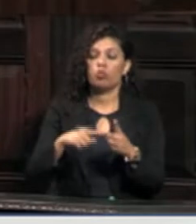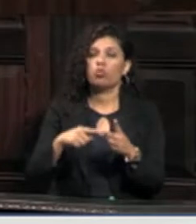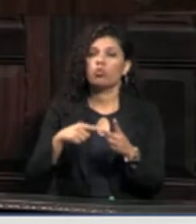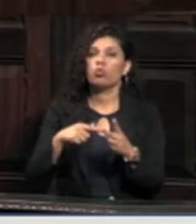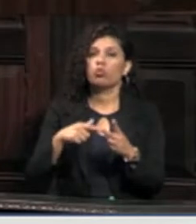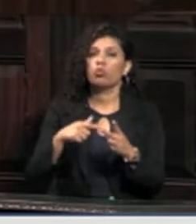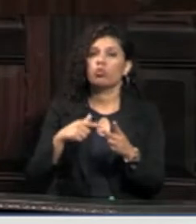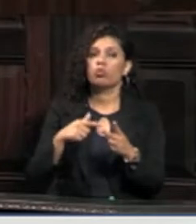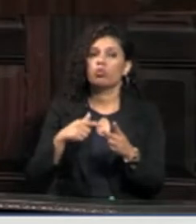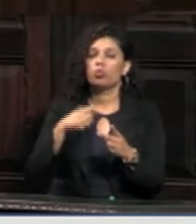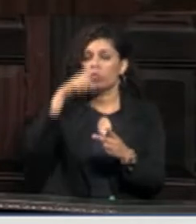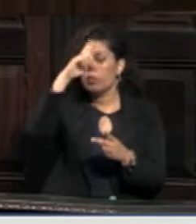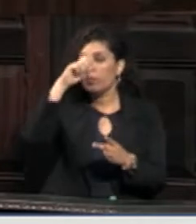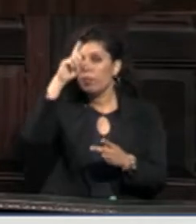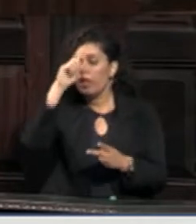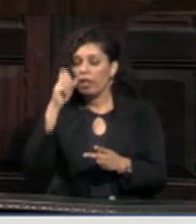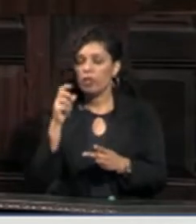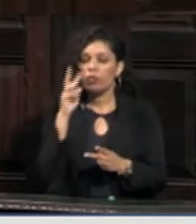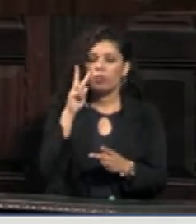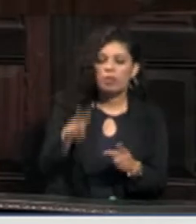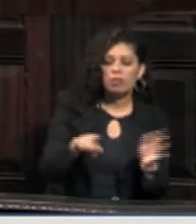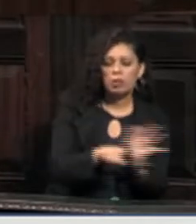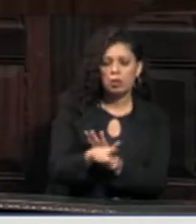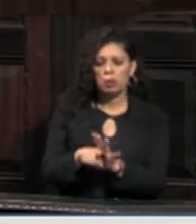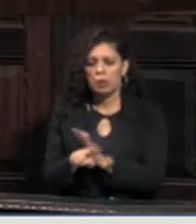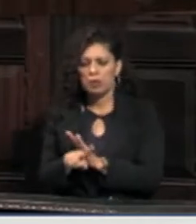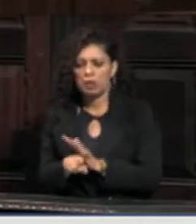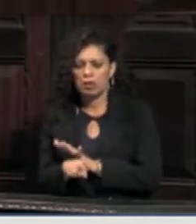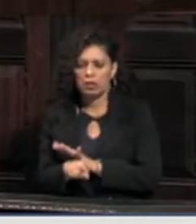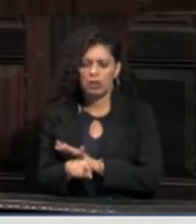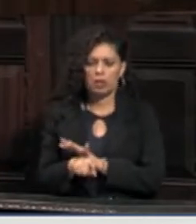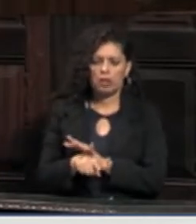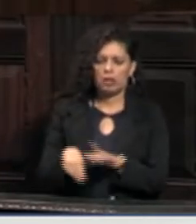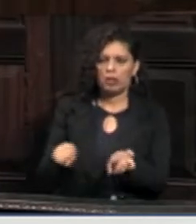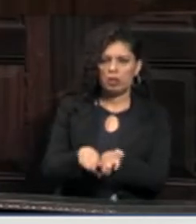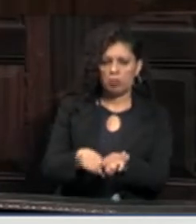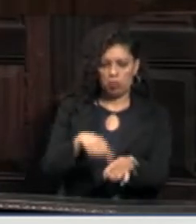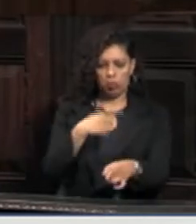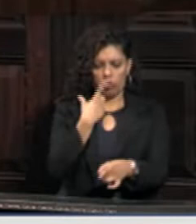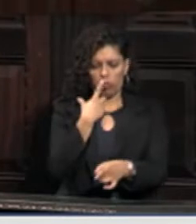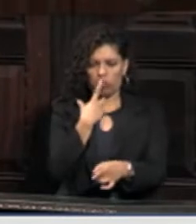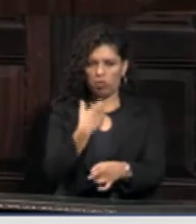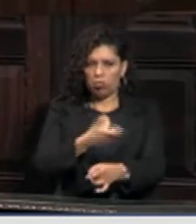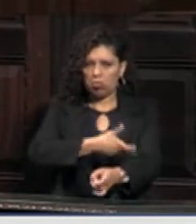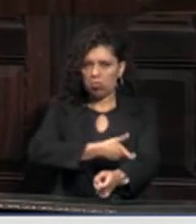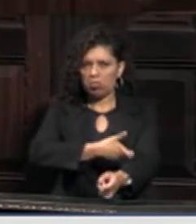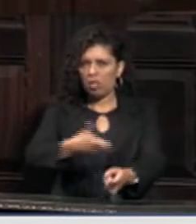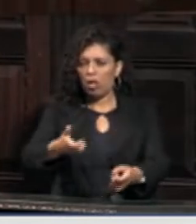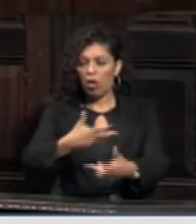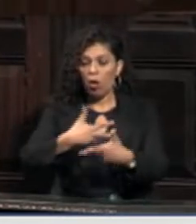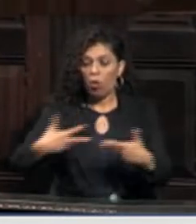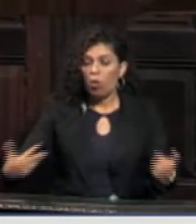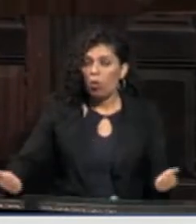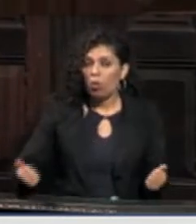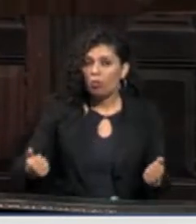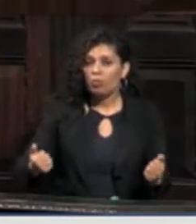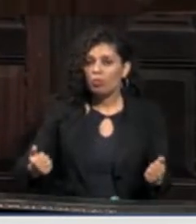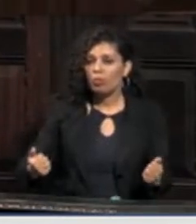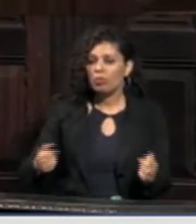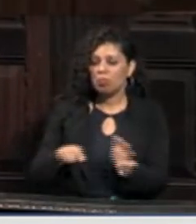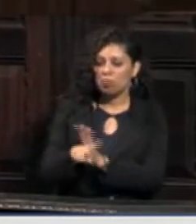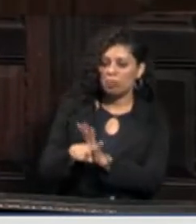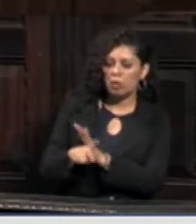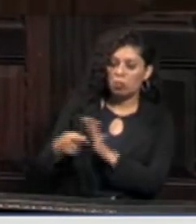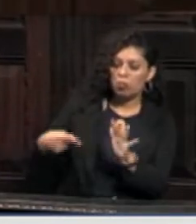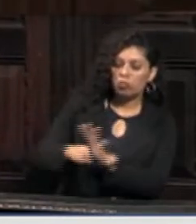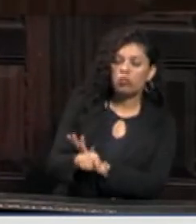isso? Consultas de especialidade, exames especializados. Essa é a carência que precisa ser